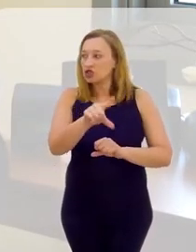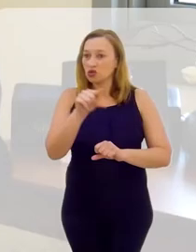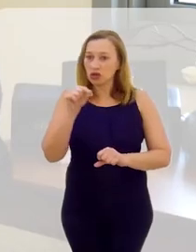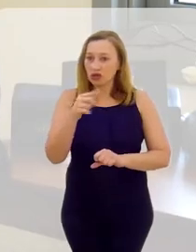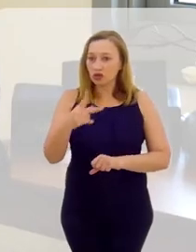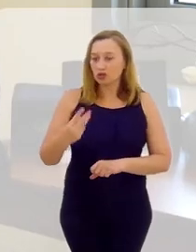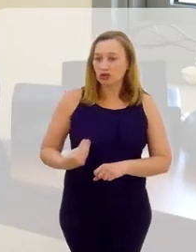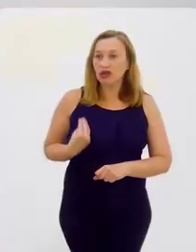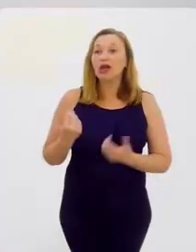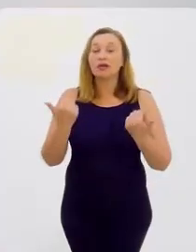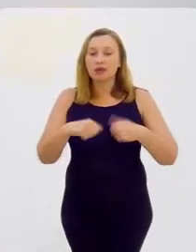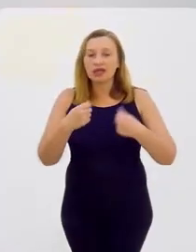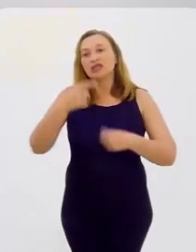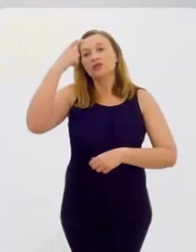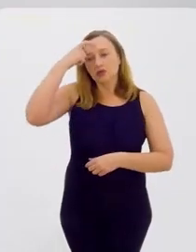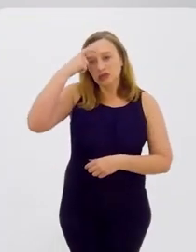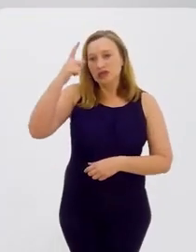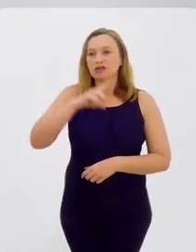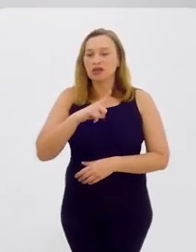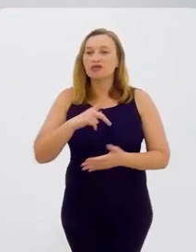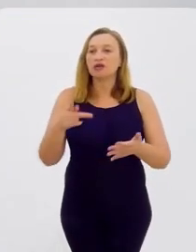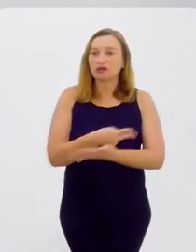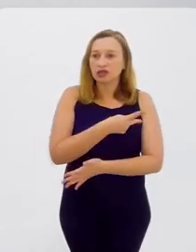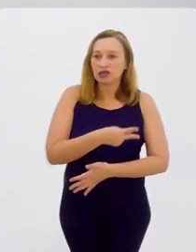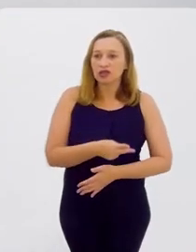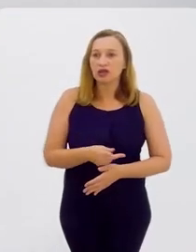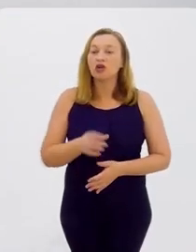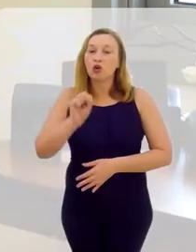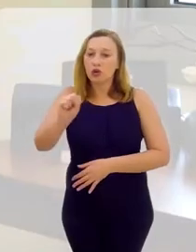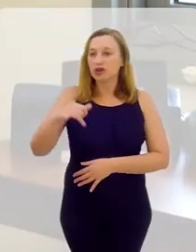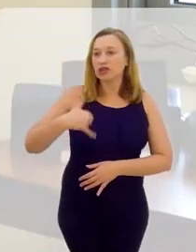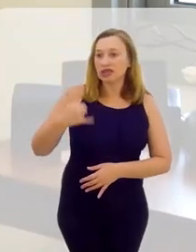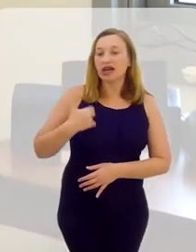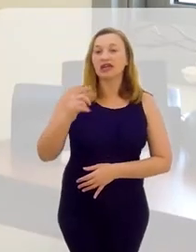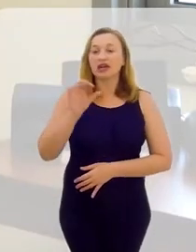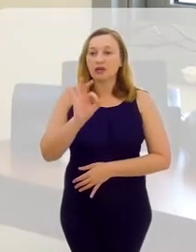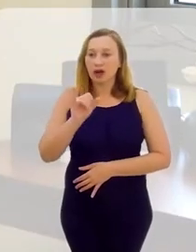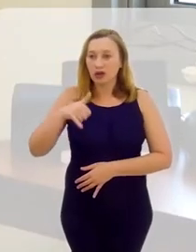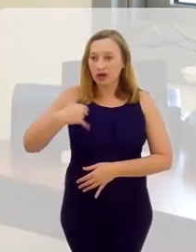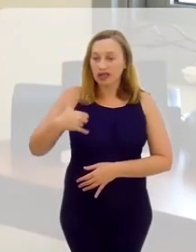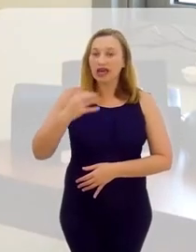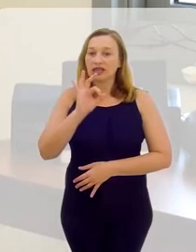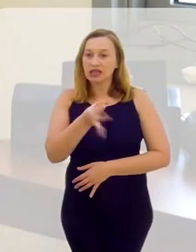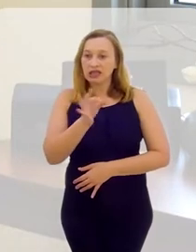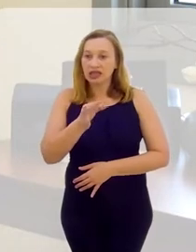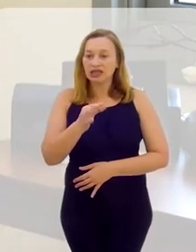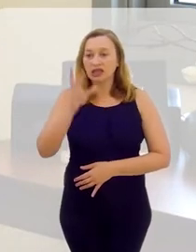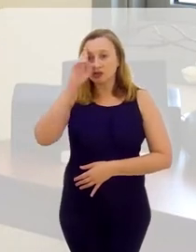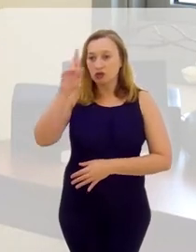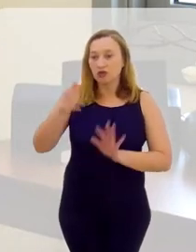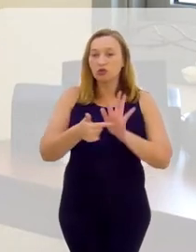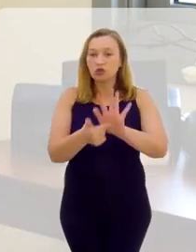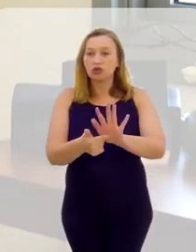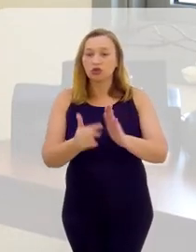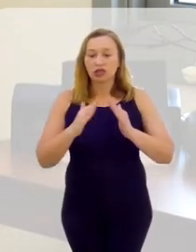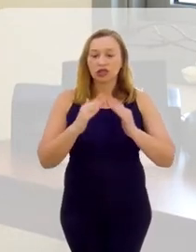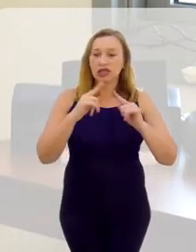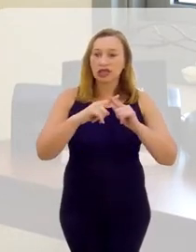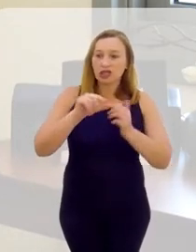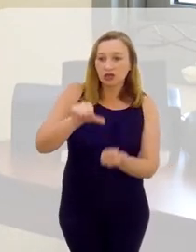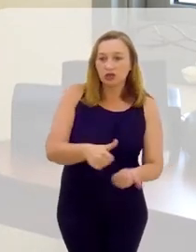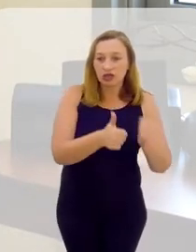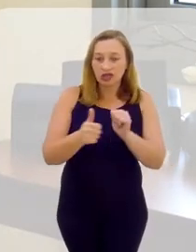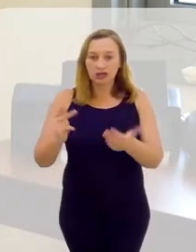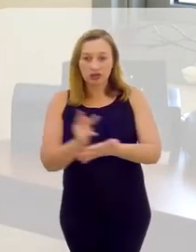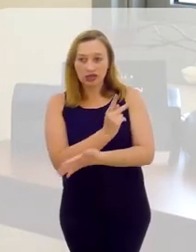pode decidir. Então ela precisa estar consciente do que vai acontecer. E 8 anos é a idade que o Senhor estabeleceu para que na igreja